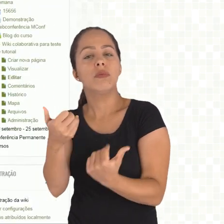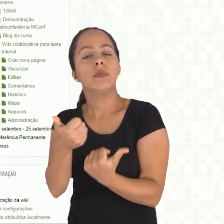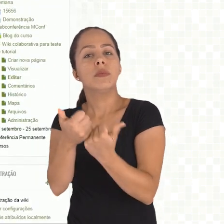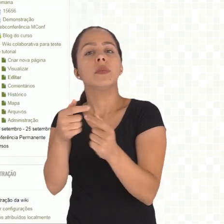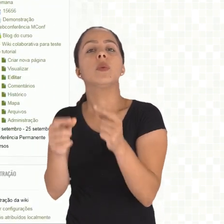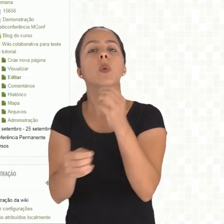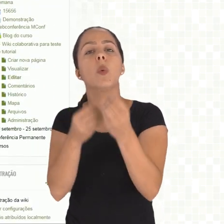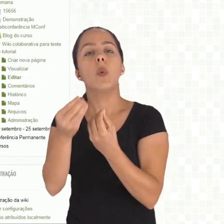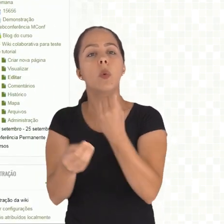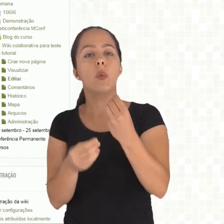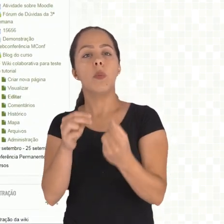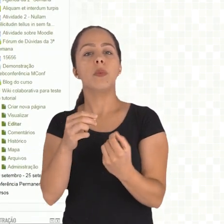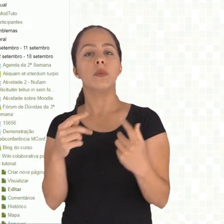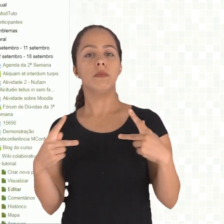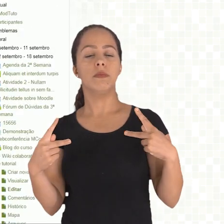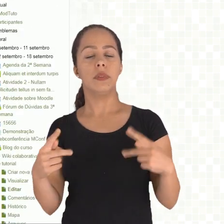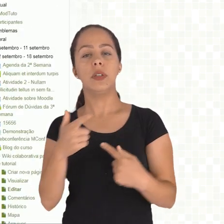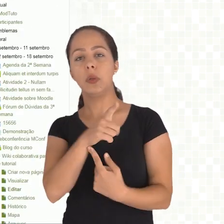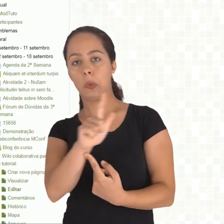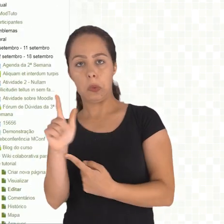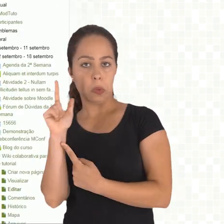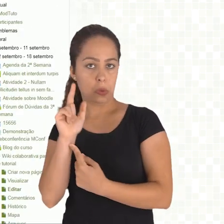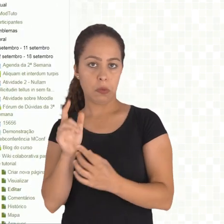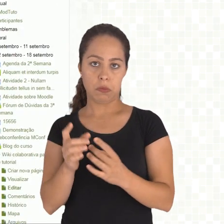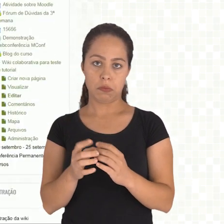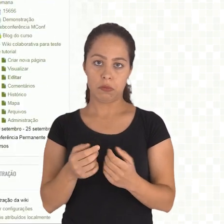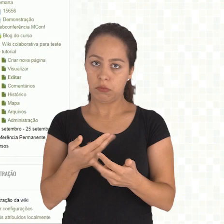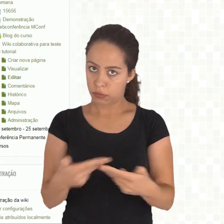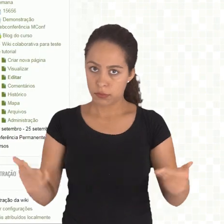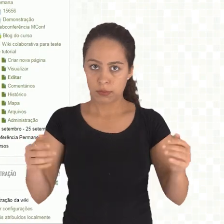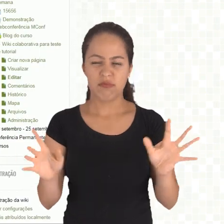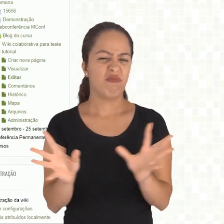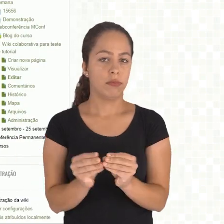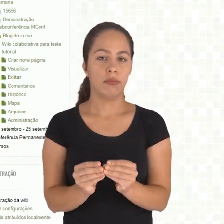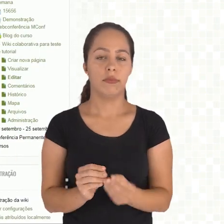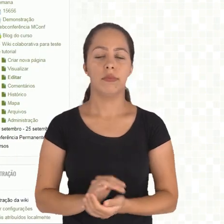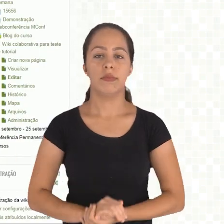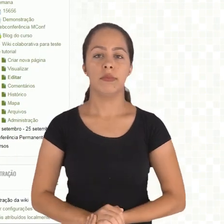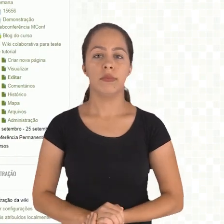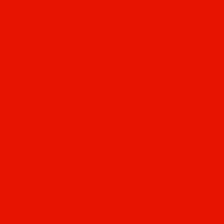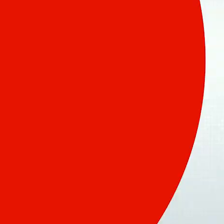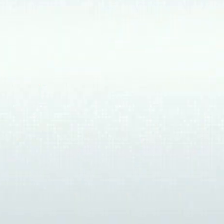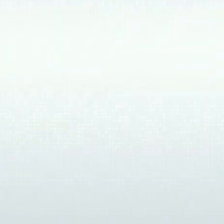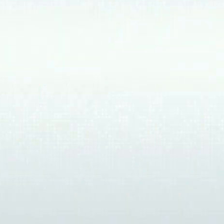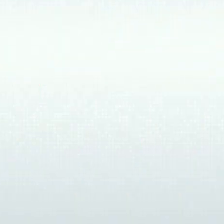como criar subpáginas, link para outras páginas e etc. É isso aí.